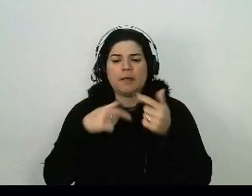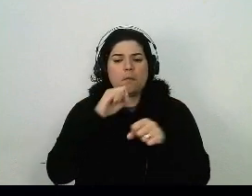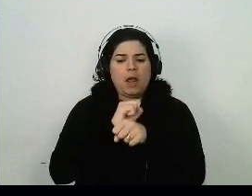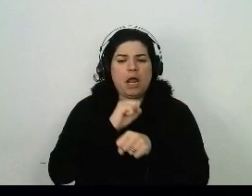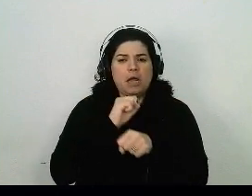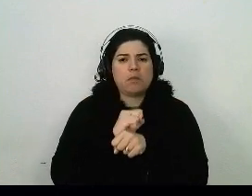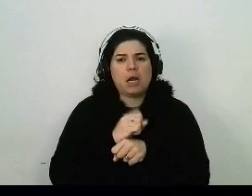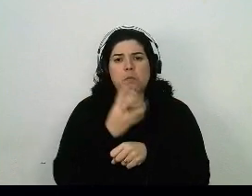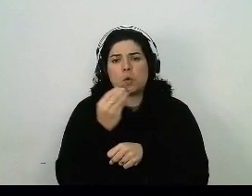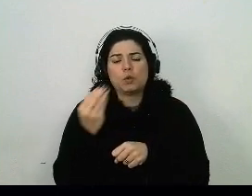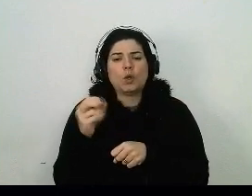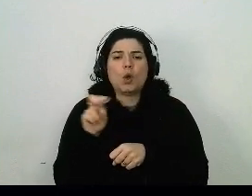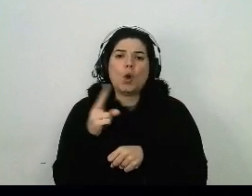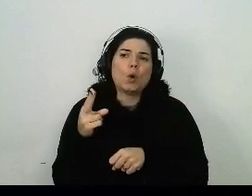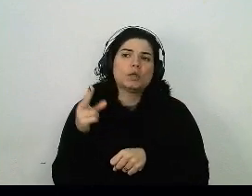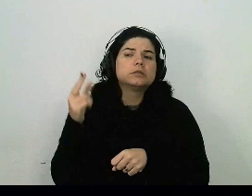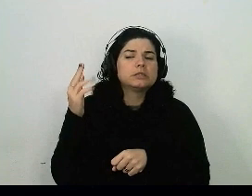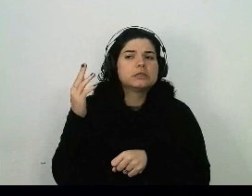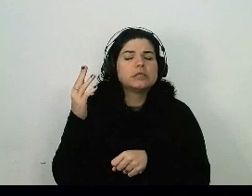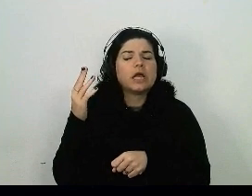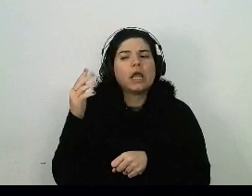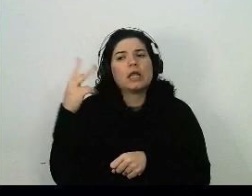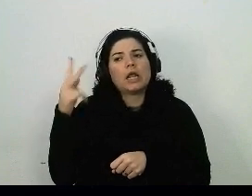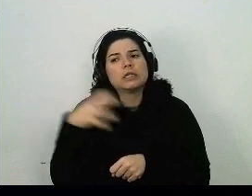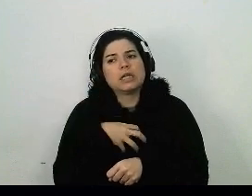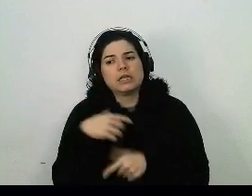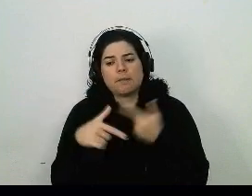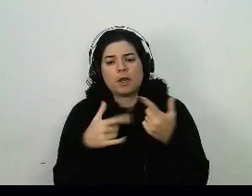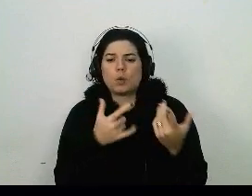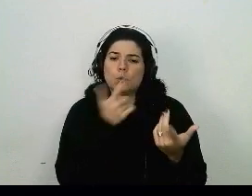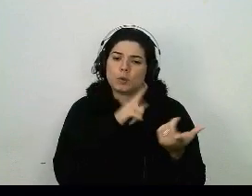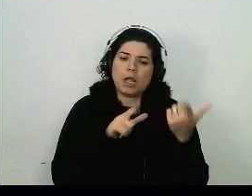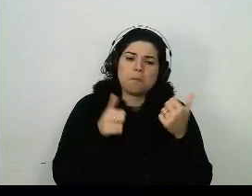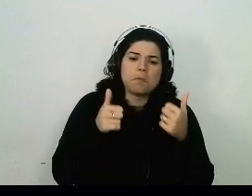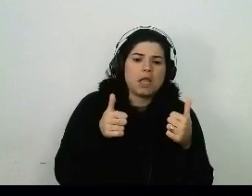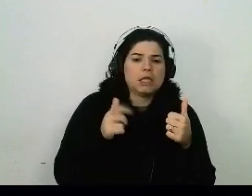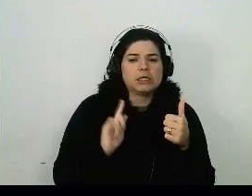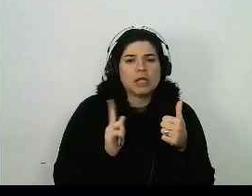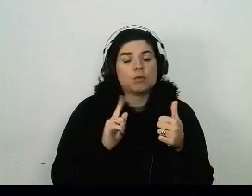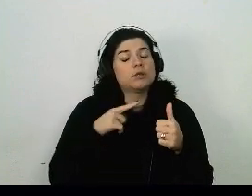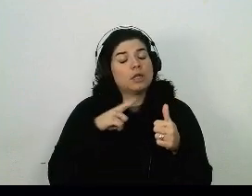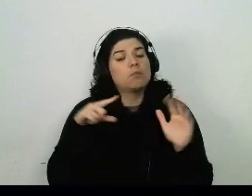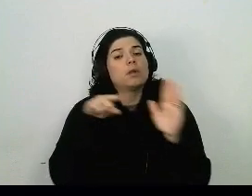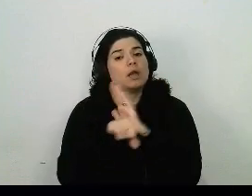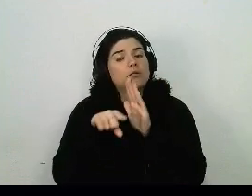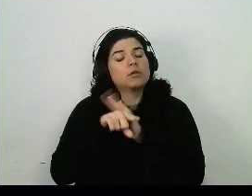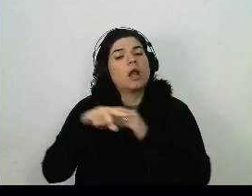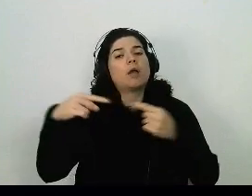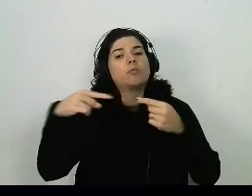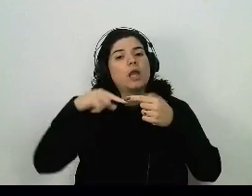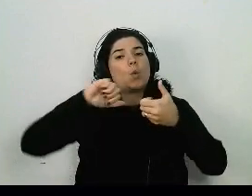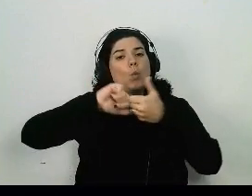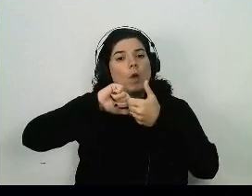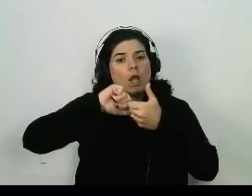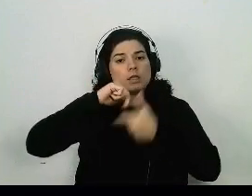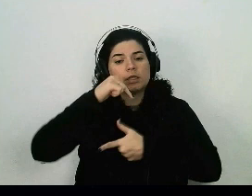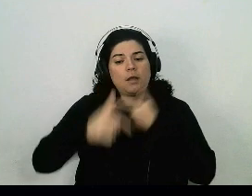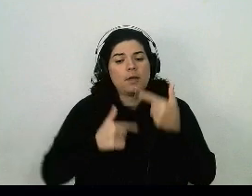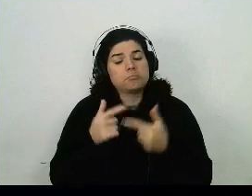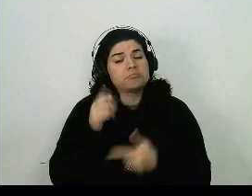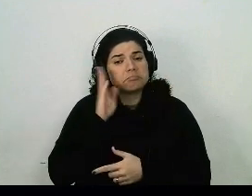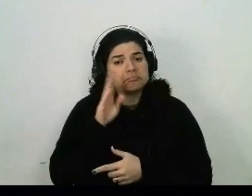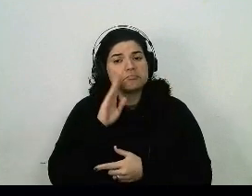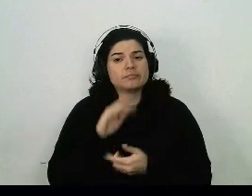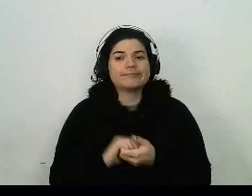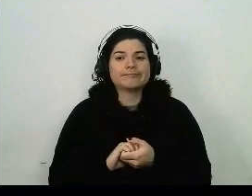menos produtiva em relação ao dia anterior então várias perguntas bem qualitativas e bem individuais e O legal é que nesse estudo